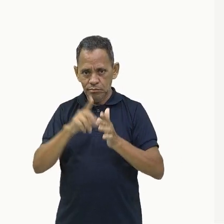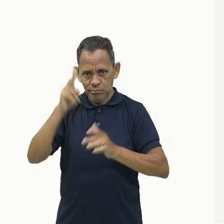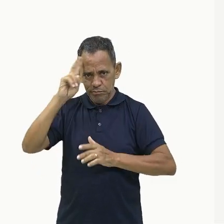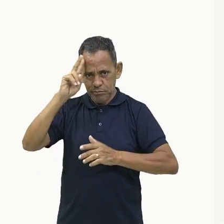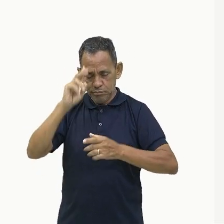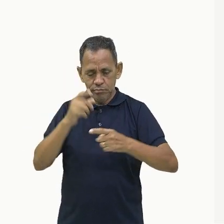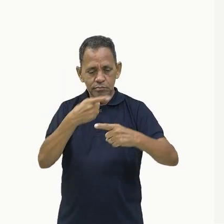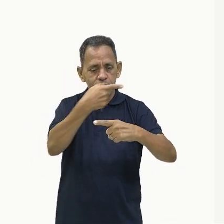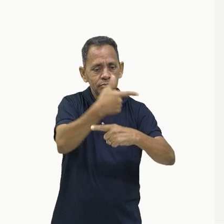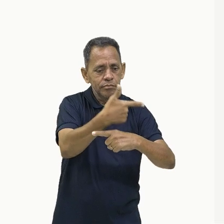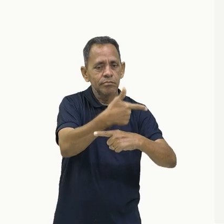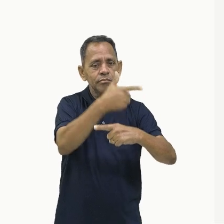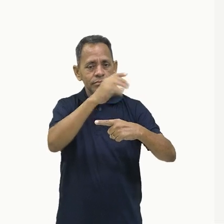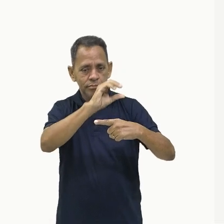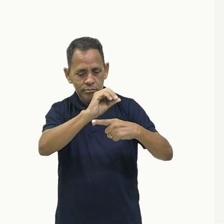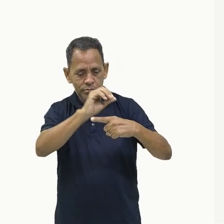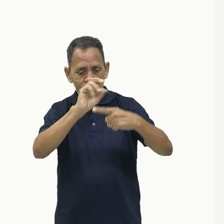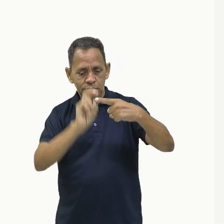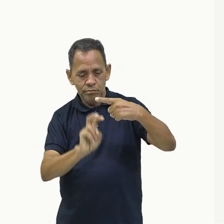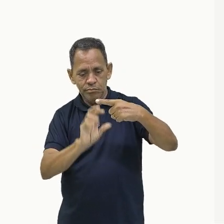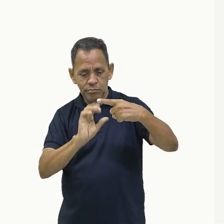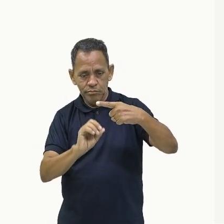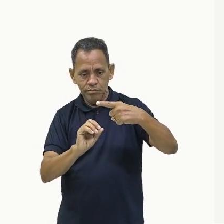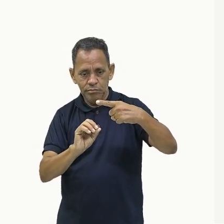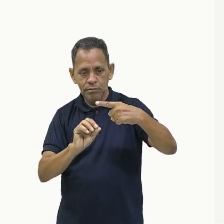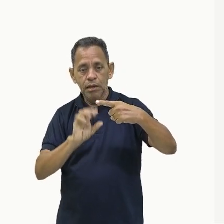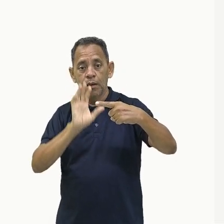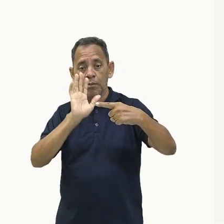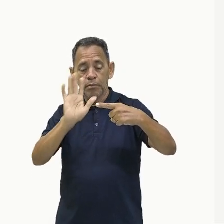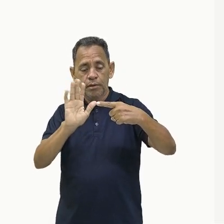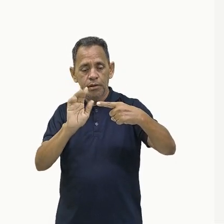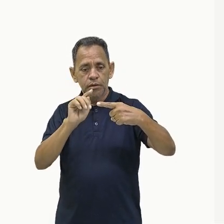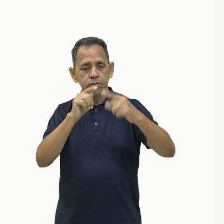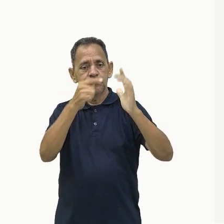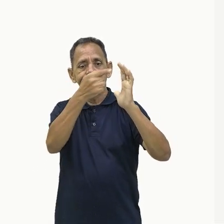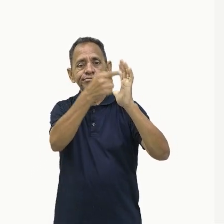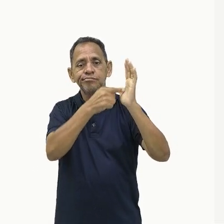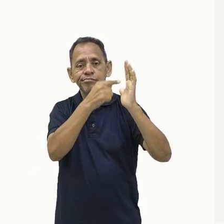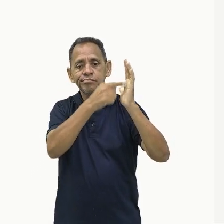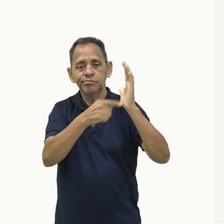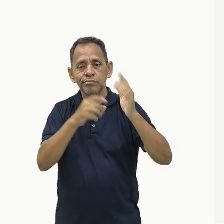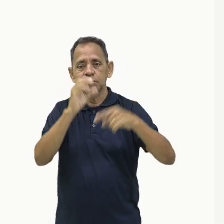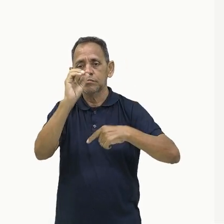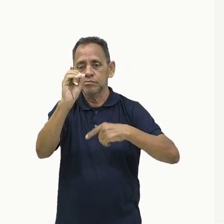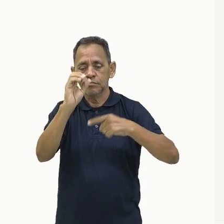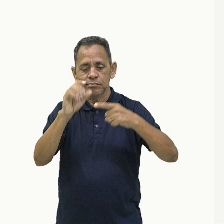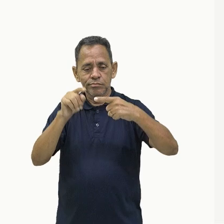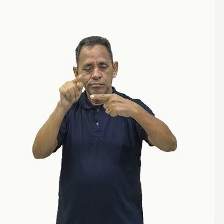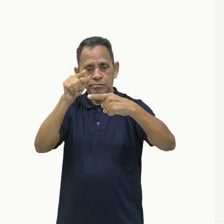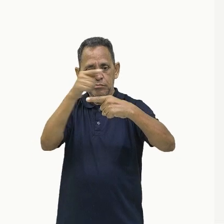fazer nenhum cálculo, basta a gente simplificar. Olha esse outro exemplo aqui, eu tenho 30